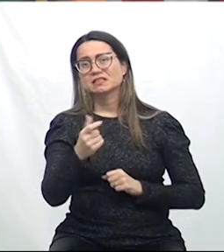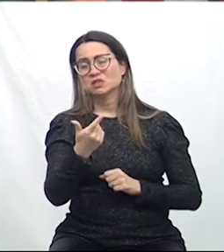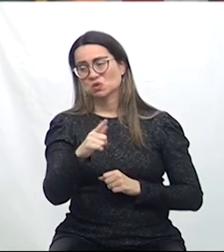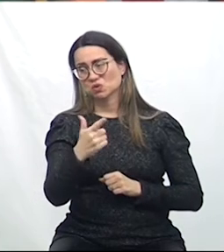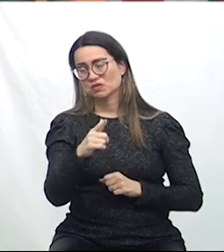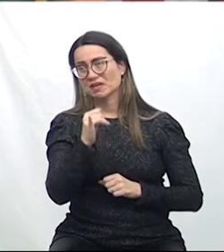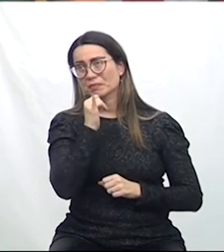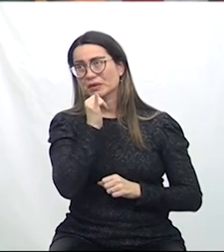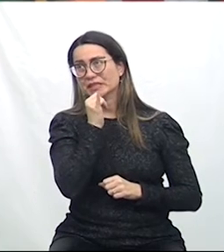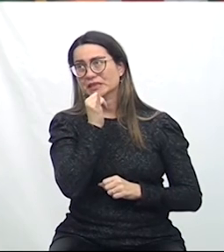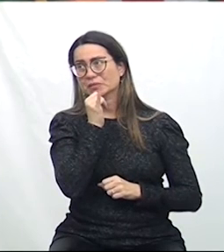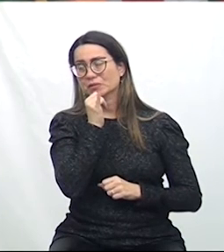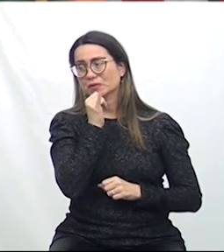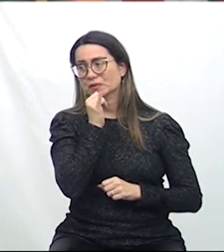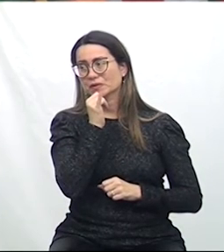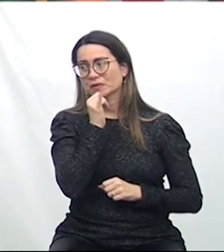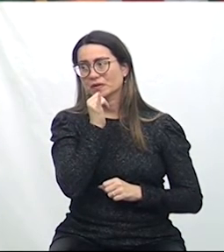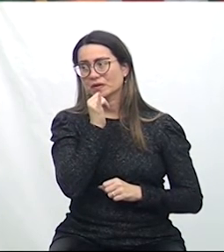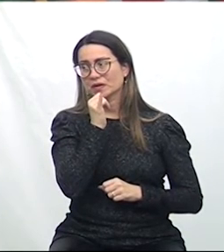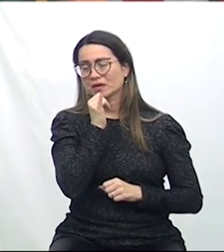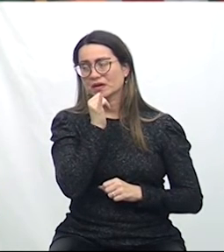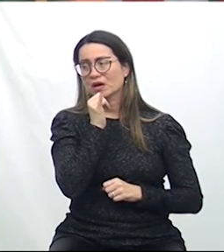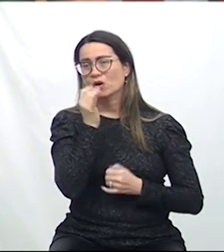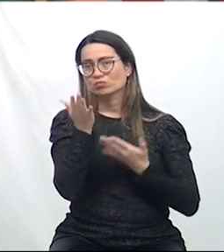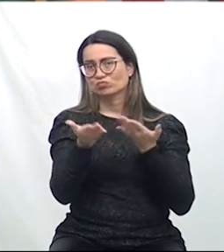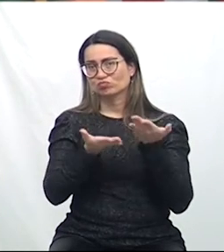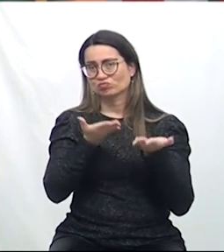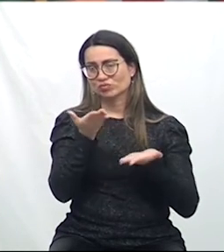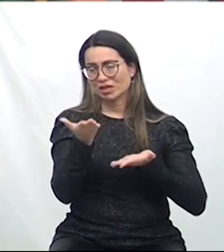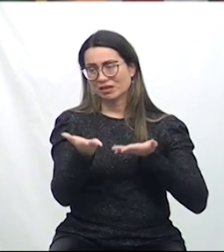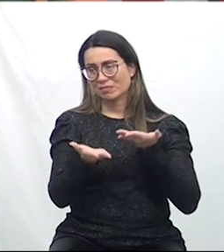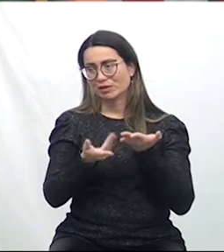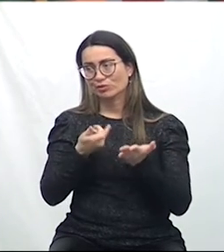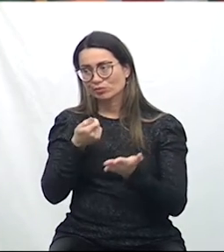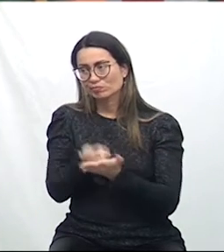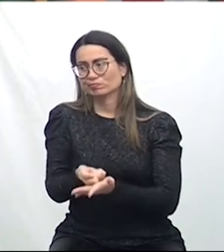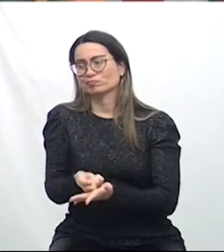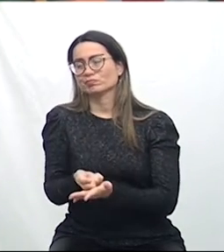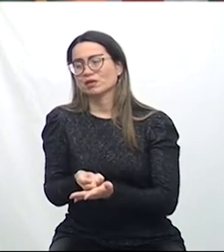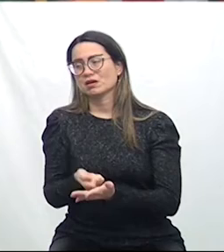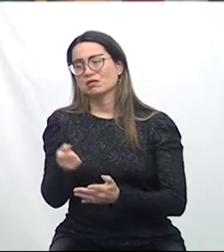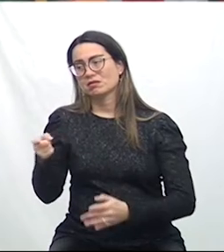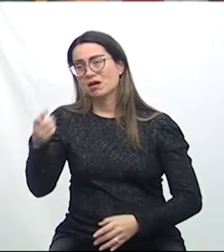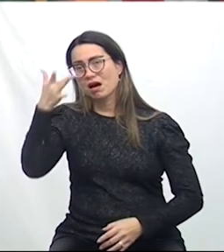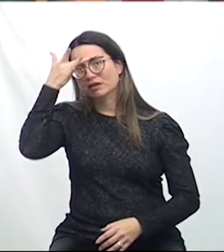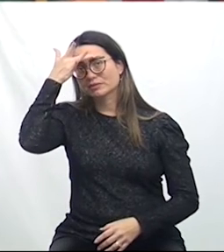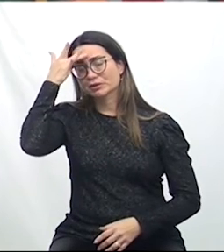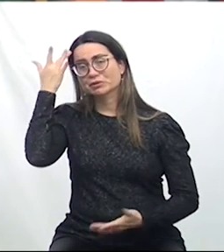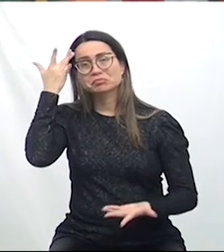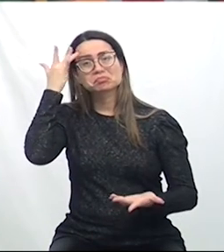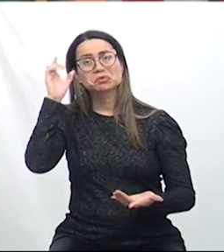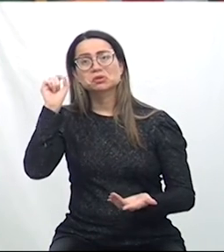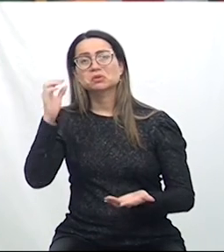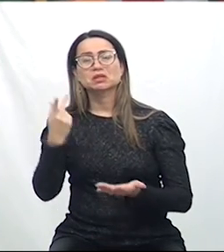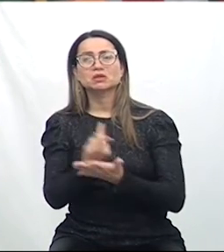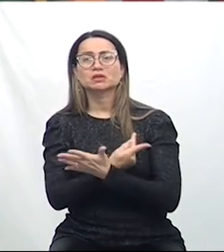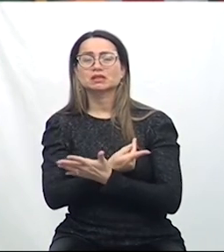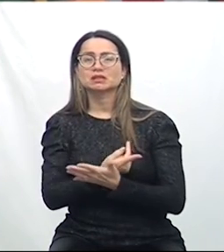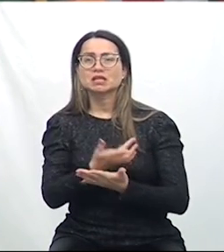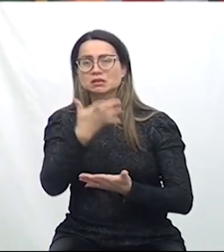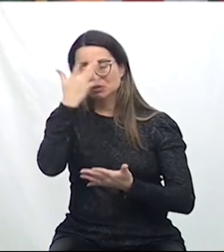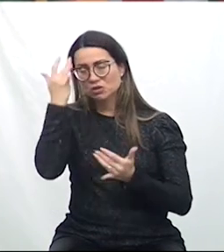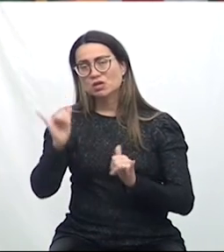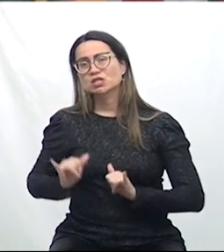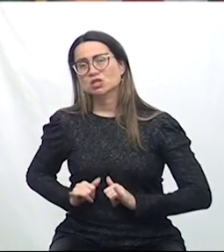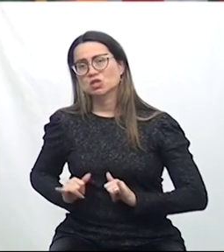formato de internação, essas pessoas... Não sei o que acontece. Todo mundo sofre. Ontem eu